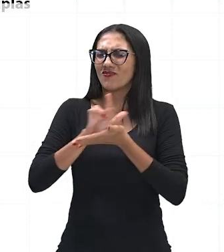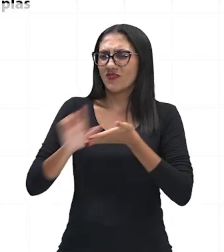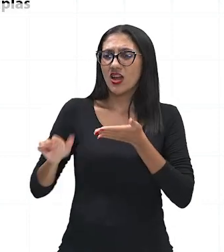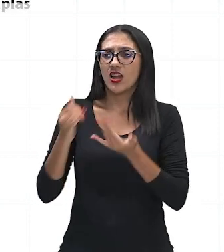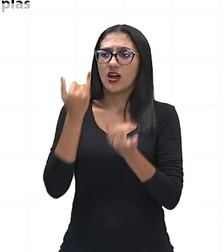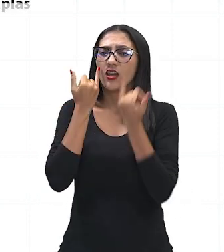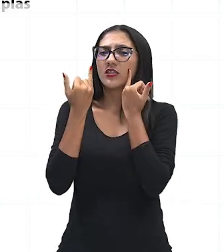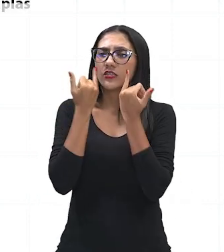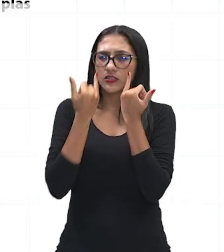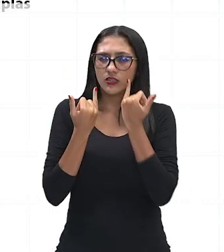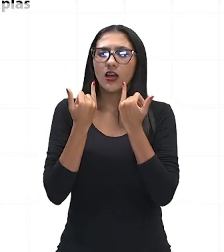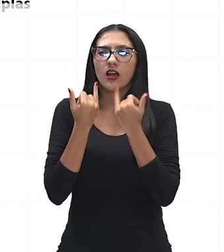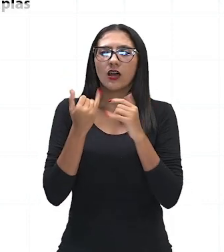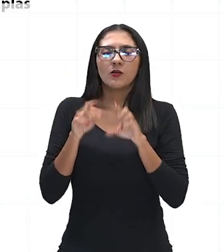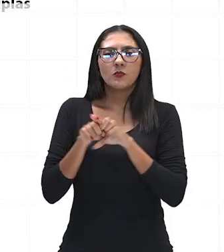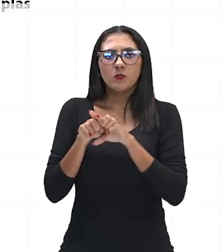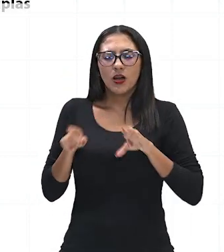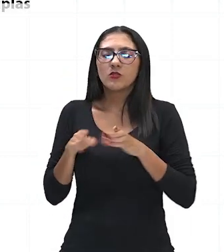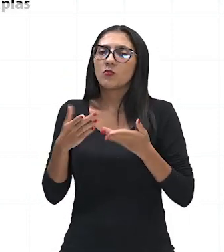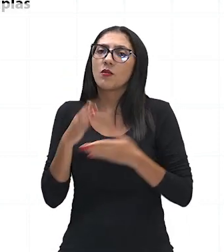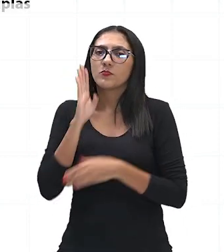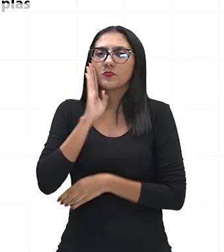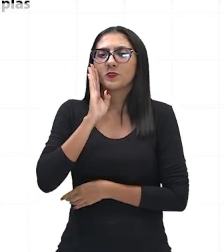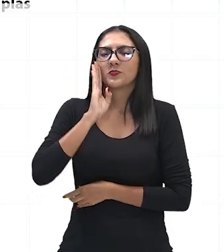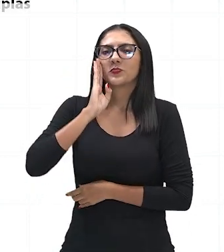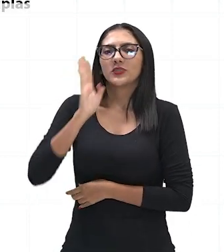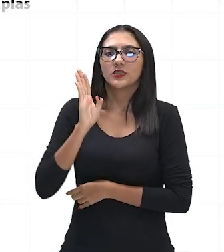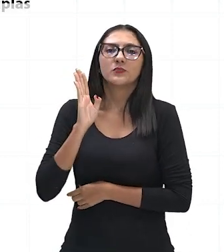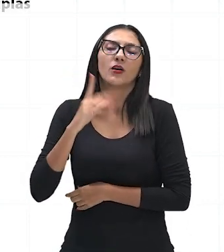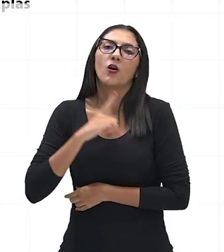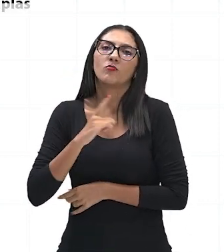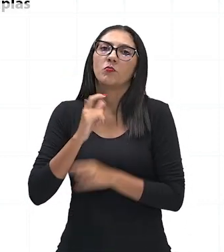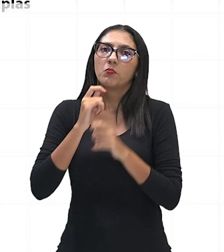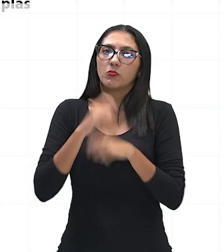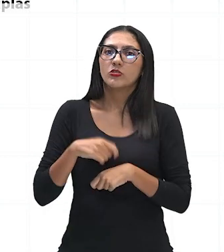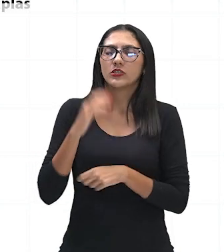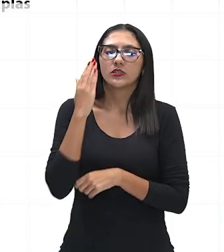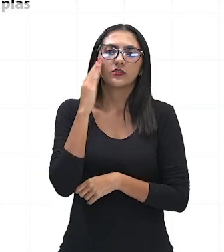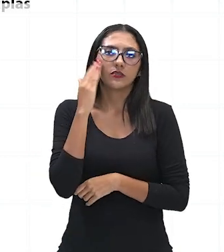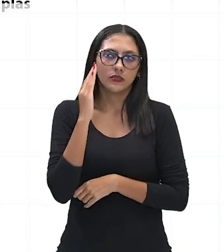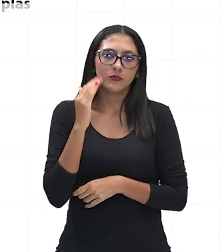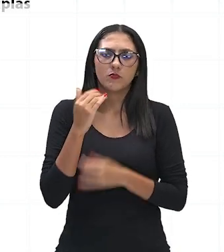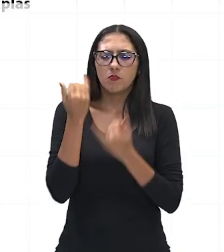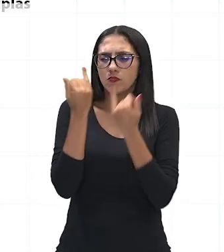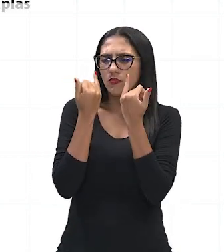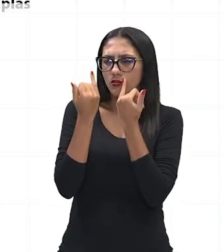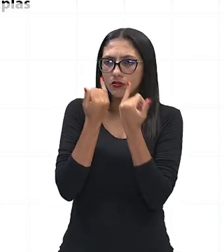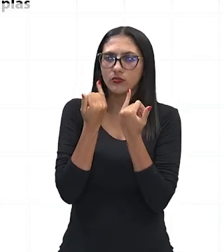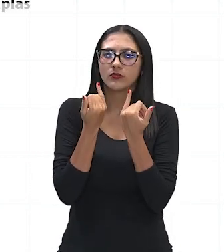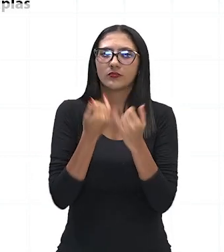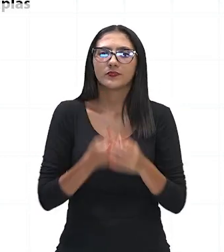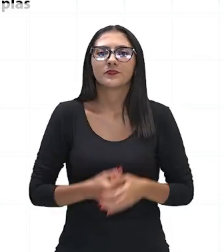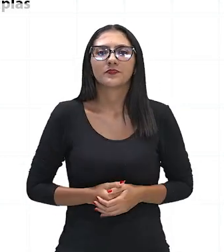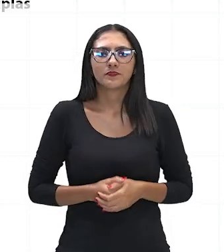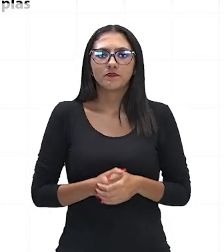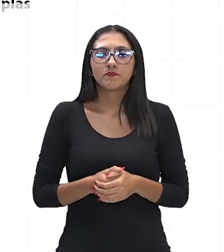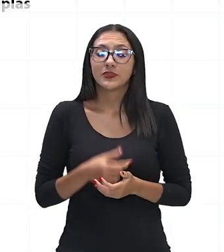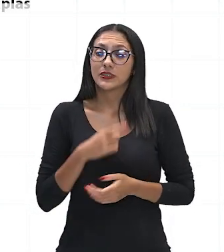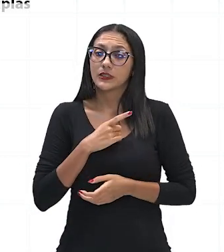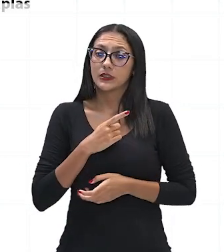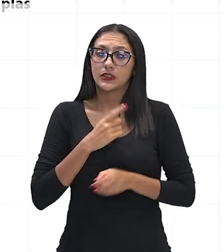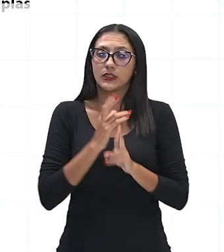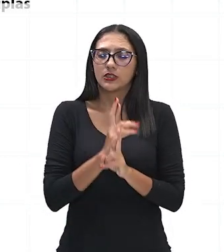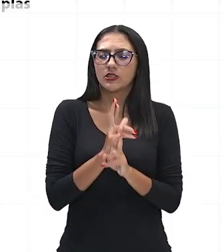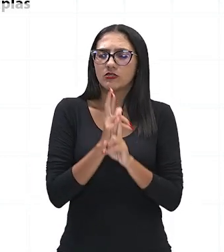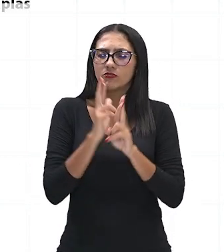mas qual é a informação principal que eu posso tirar daqui? Que existe uma diferenciação